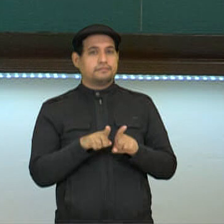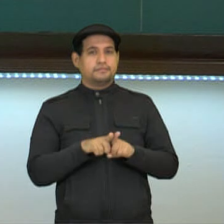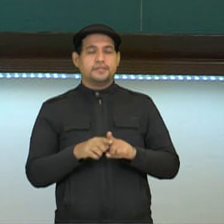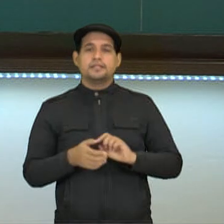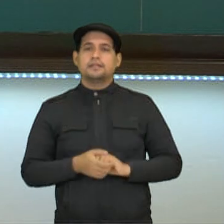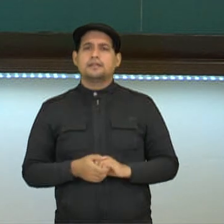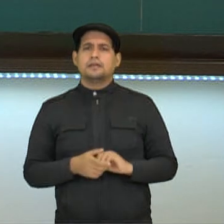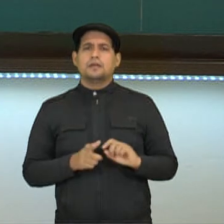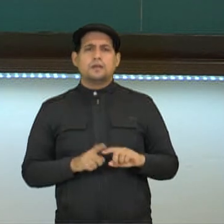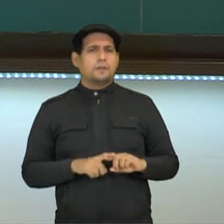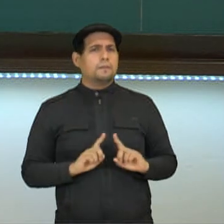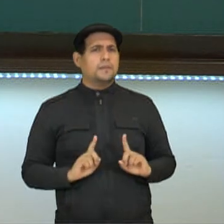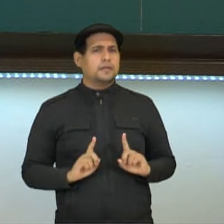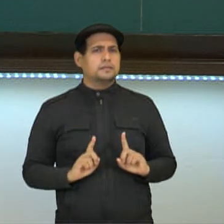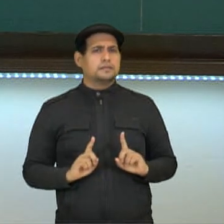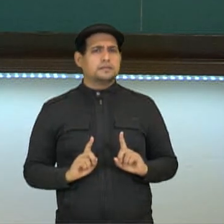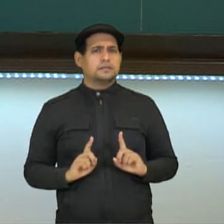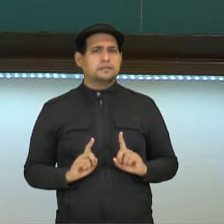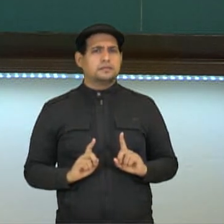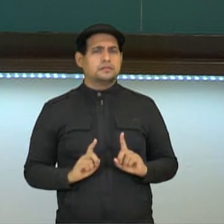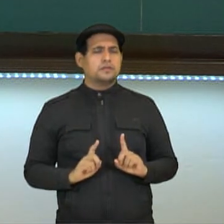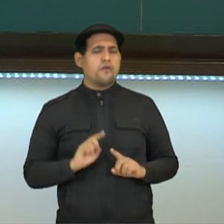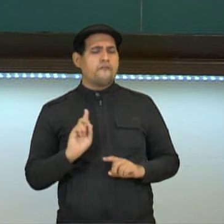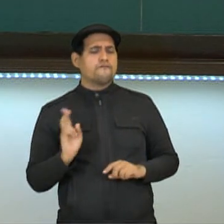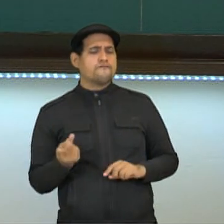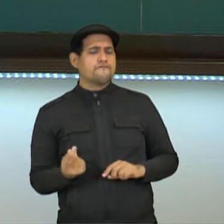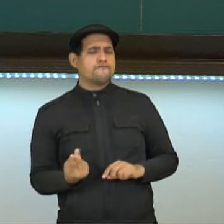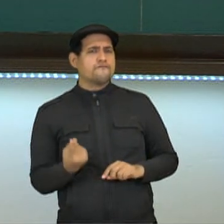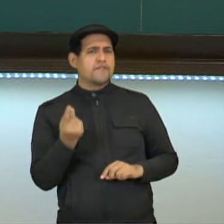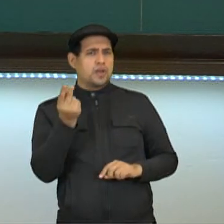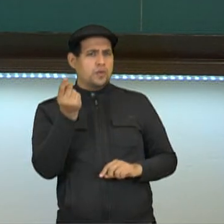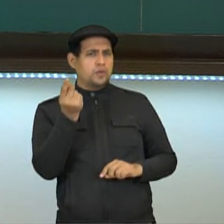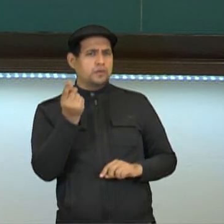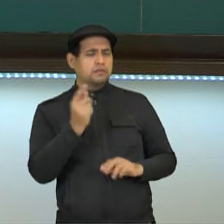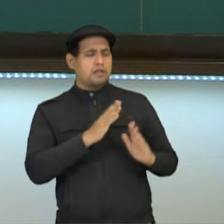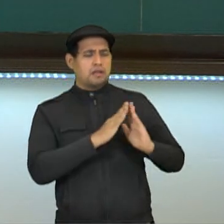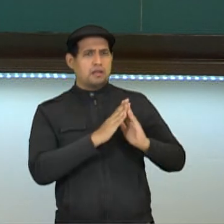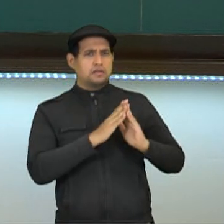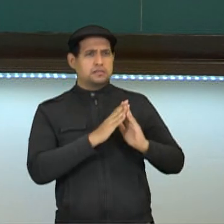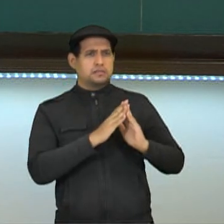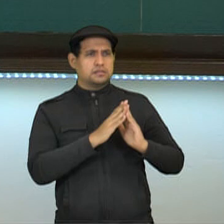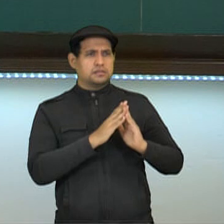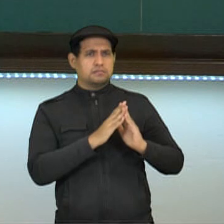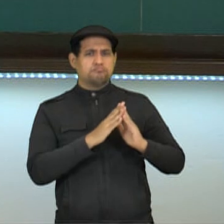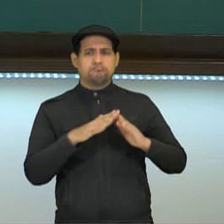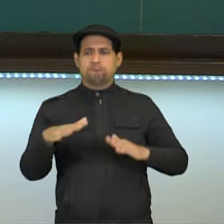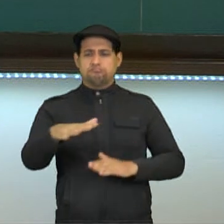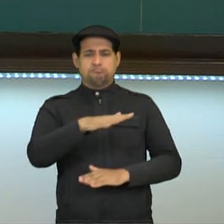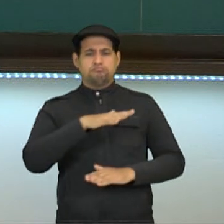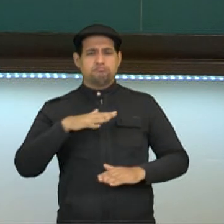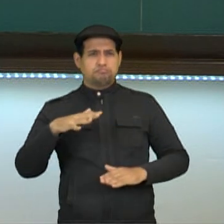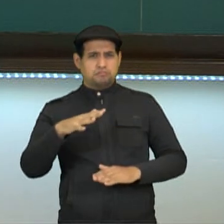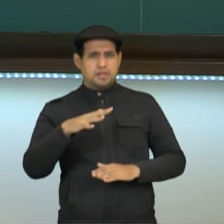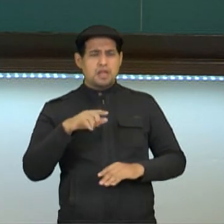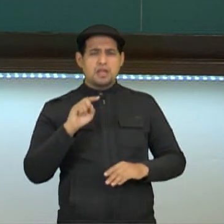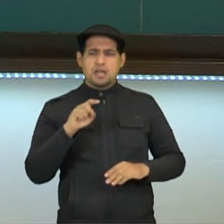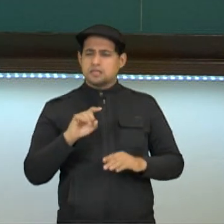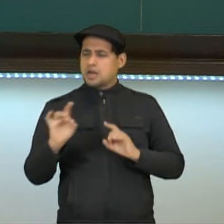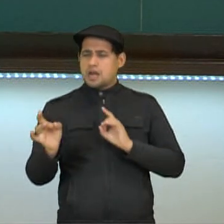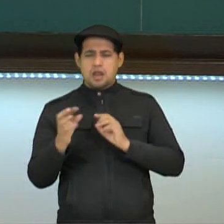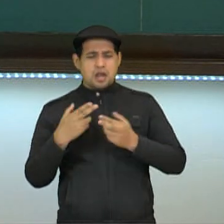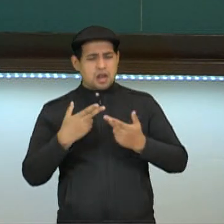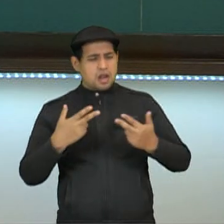ar-condicionado. Será então que o valor do imóvel, o tamanho do imóvel e esses